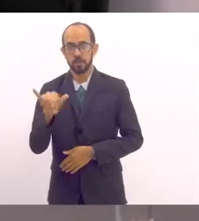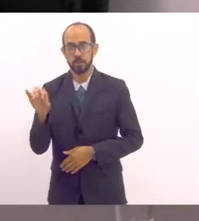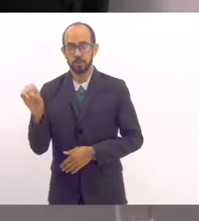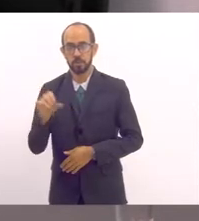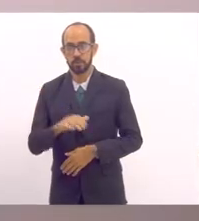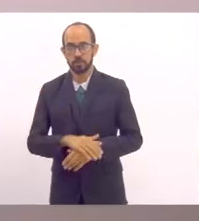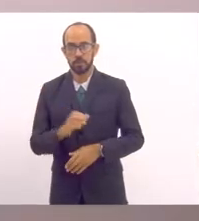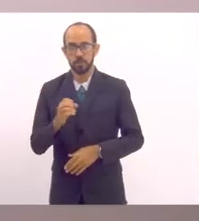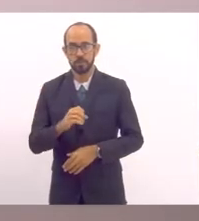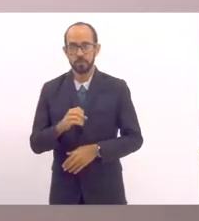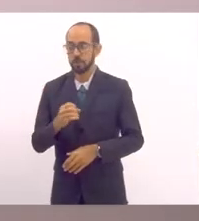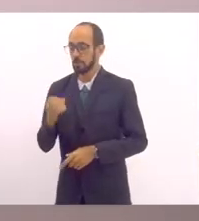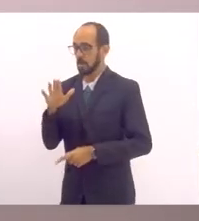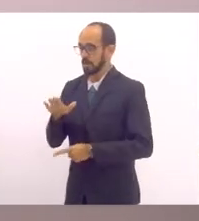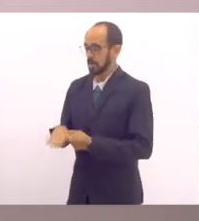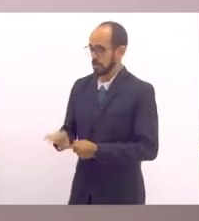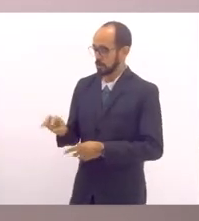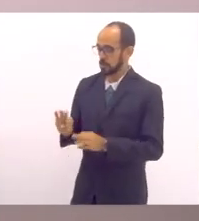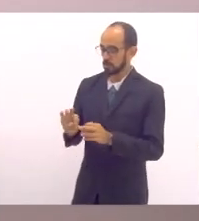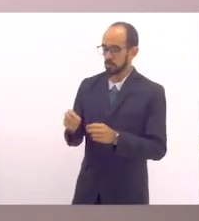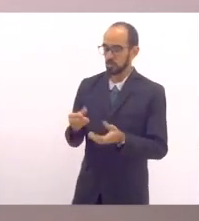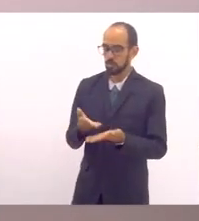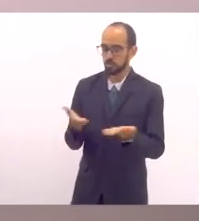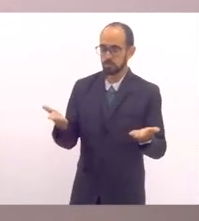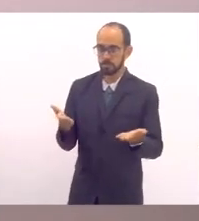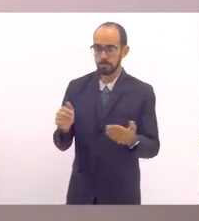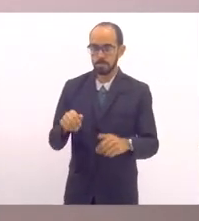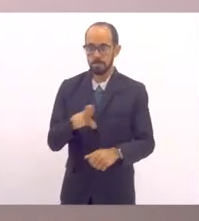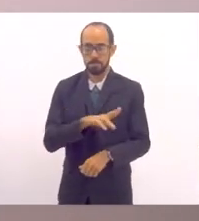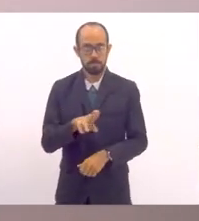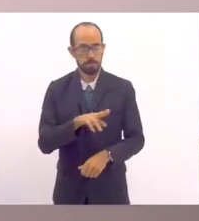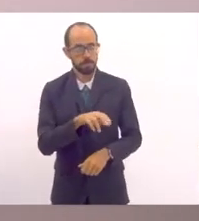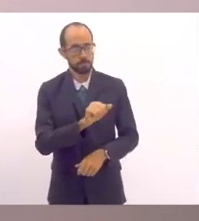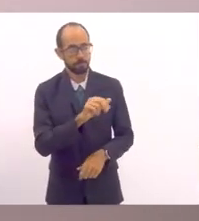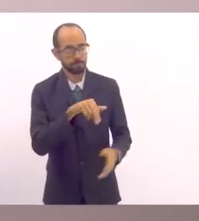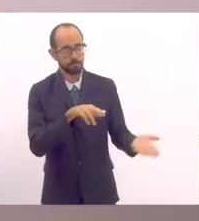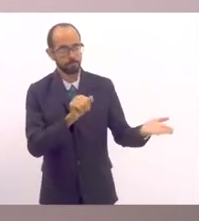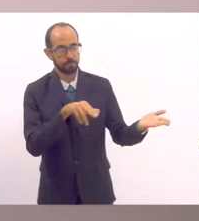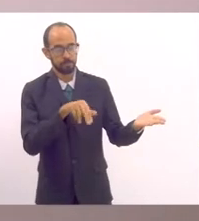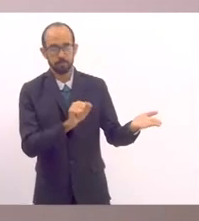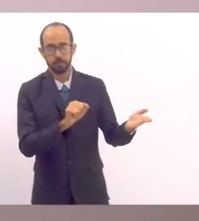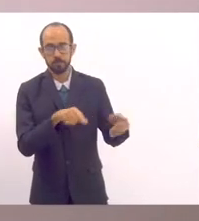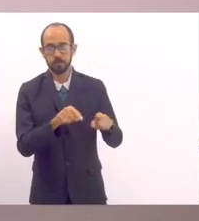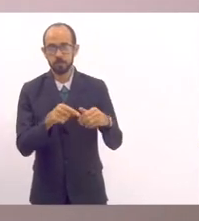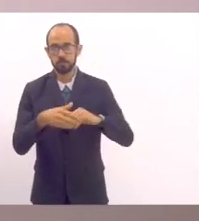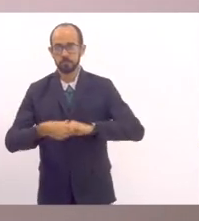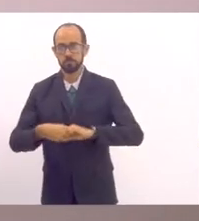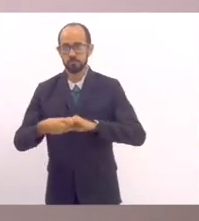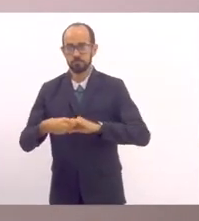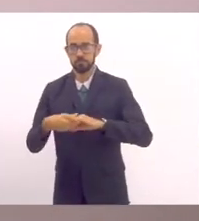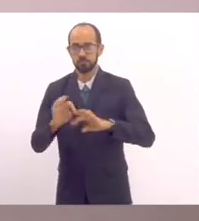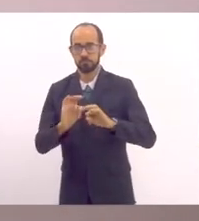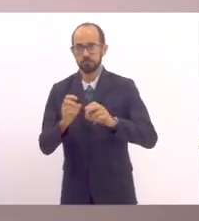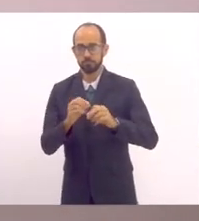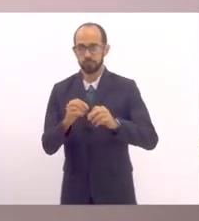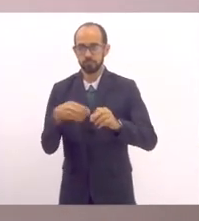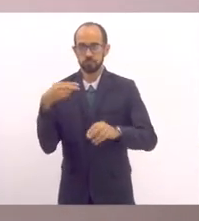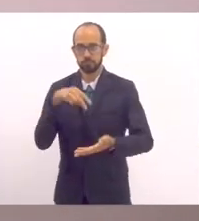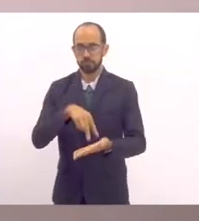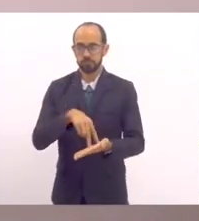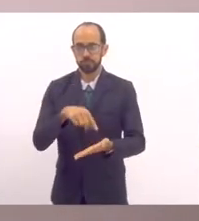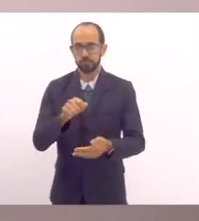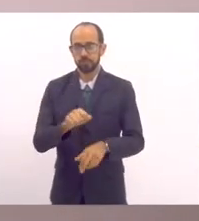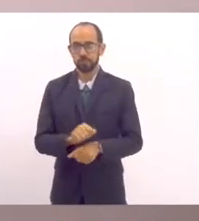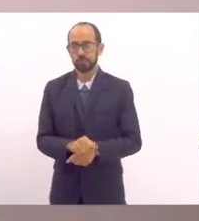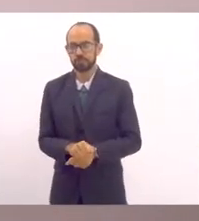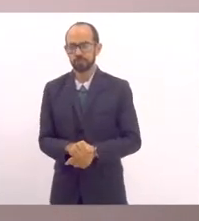todos. Em nome da nossa presidente, Alana Passos, eu cumprimento todos os presentes.